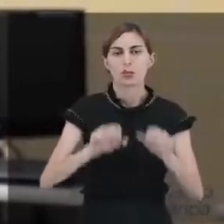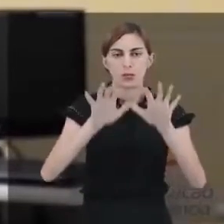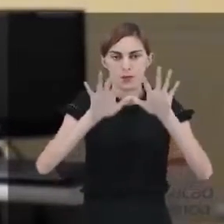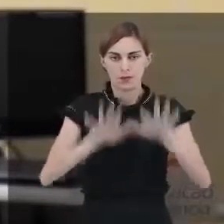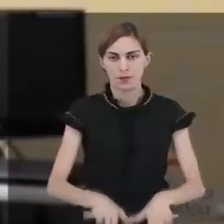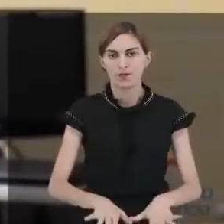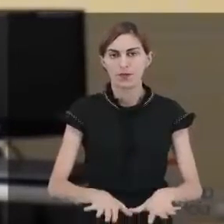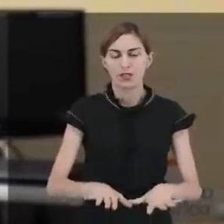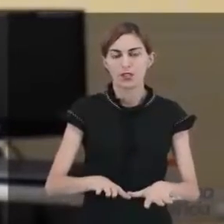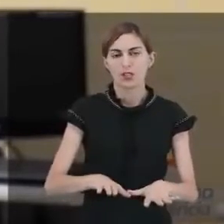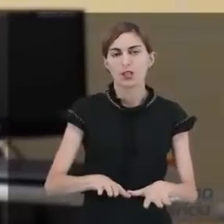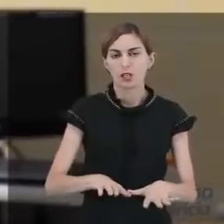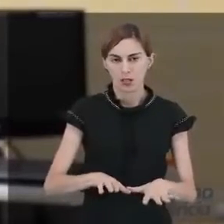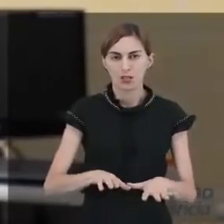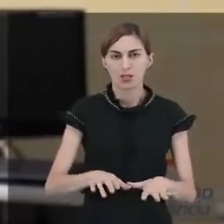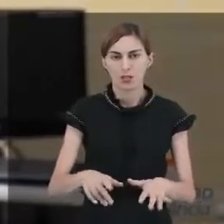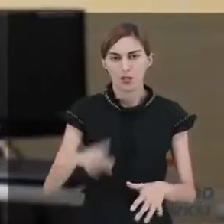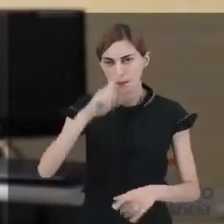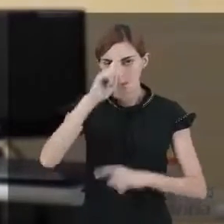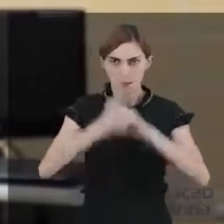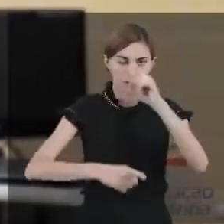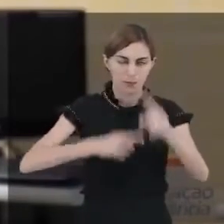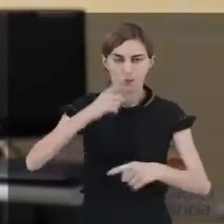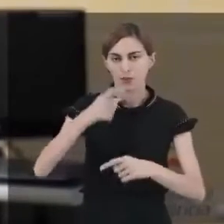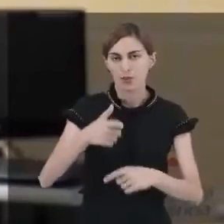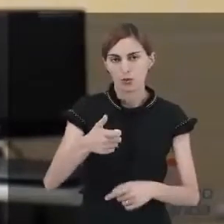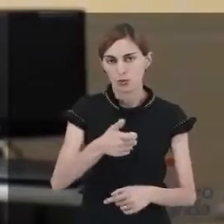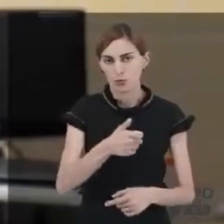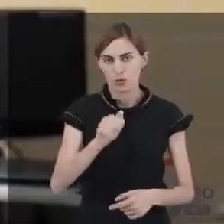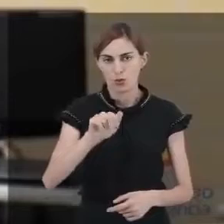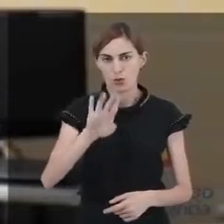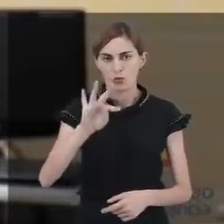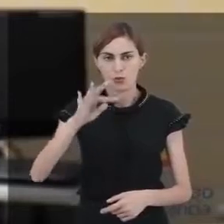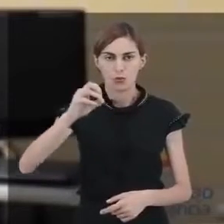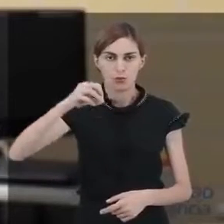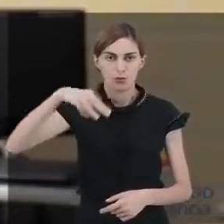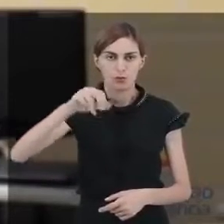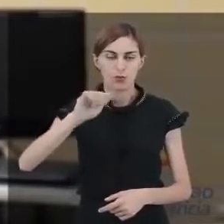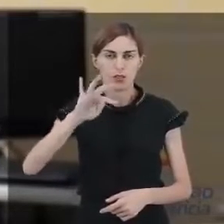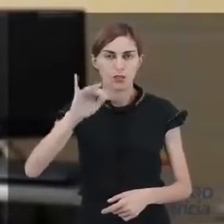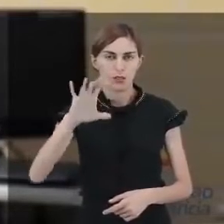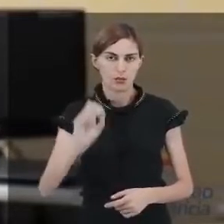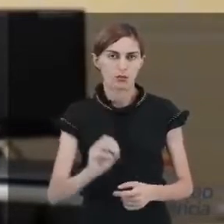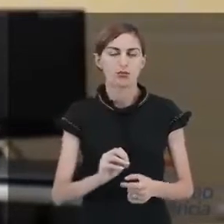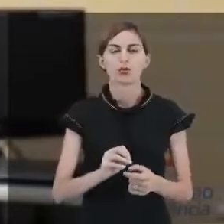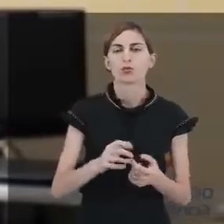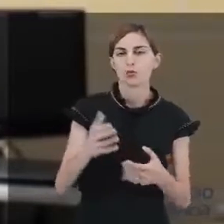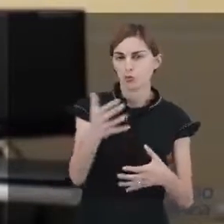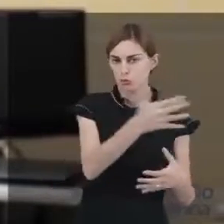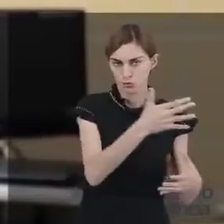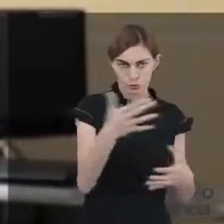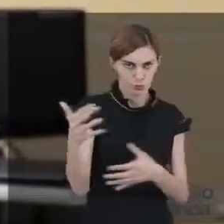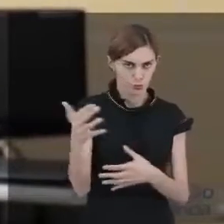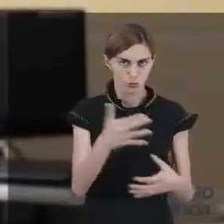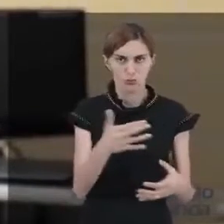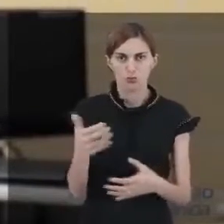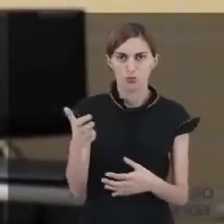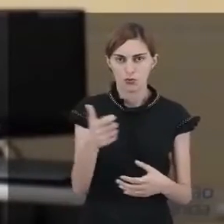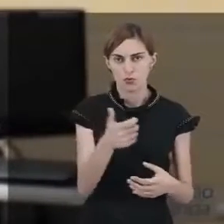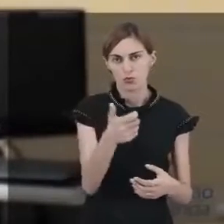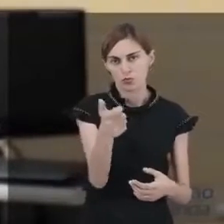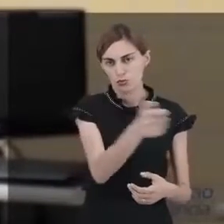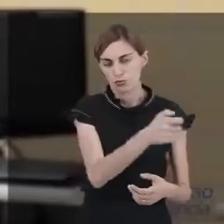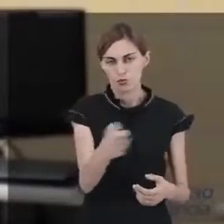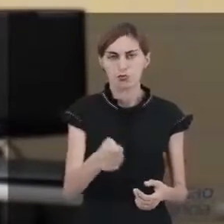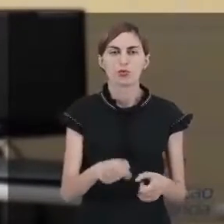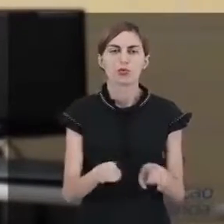são automáticos ou sob comando. Esse sistema fixo automático sob comando é exatamente o extintor e os mangotinhos,